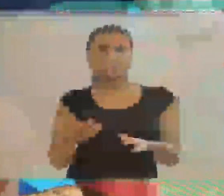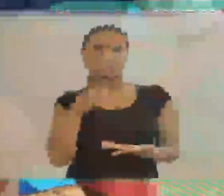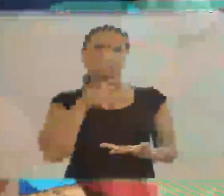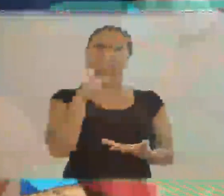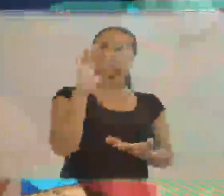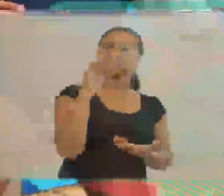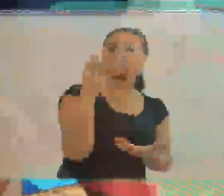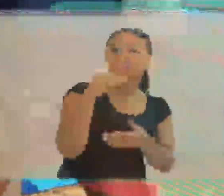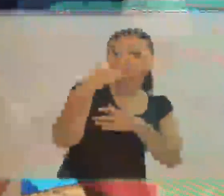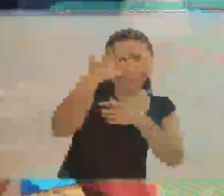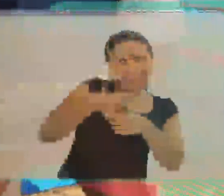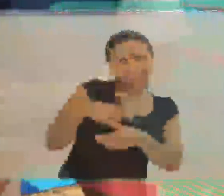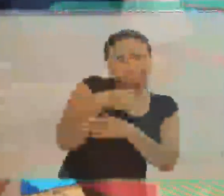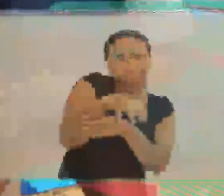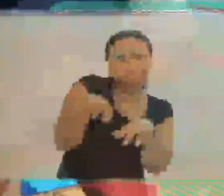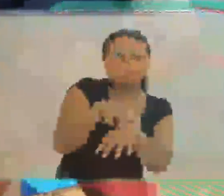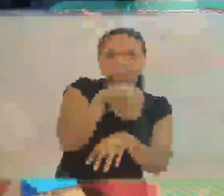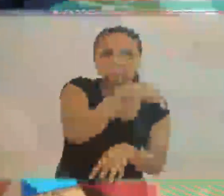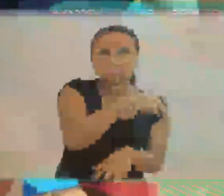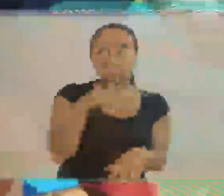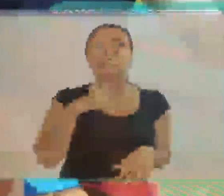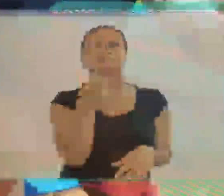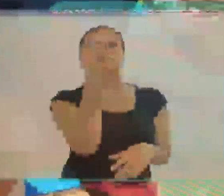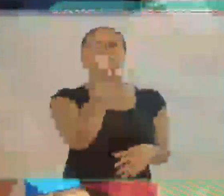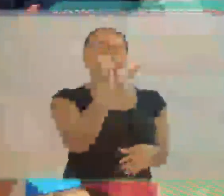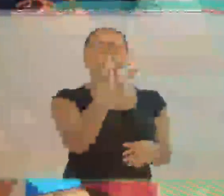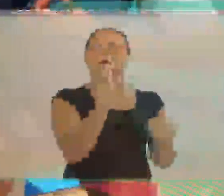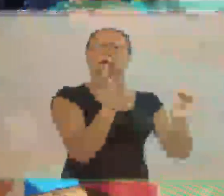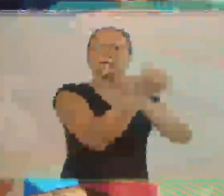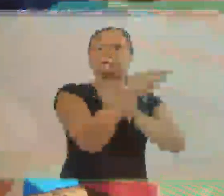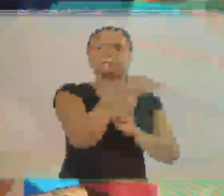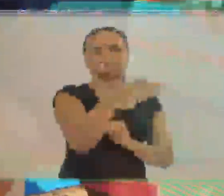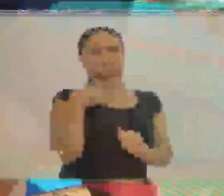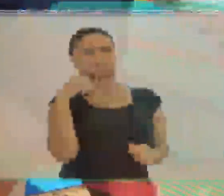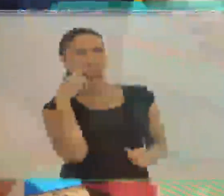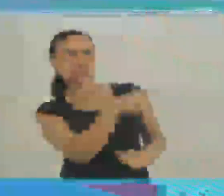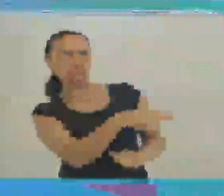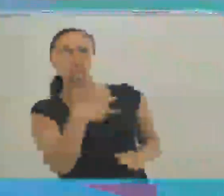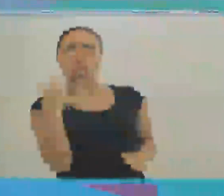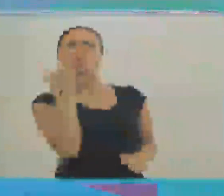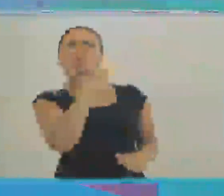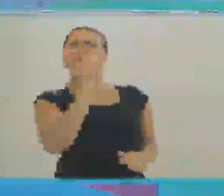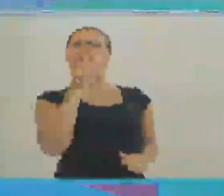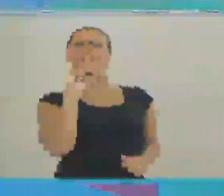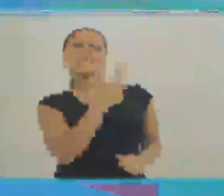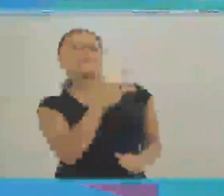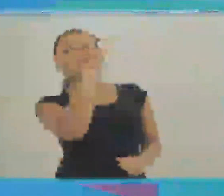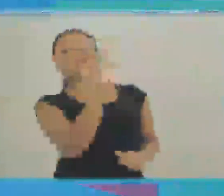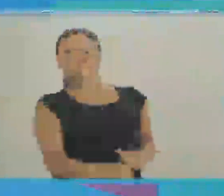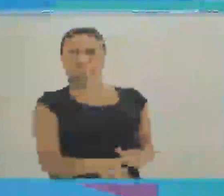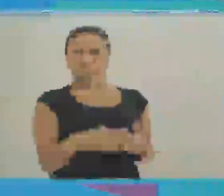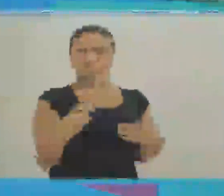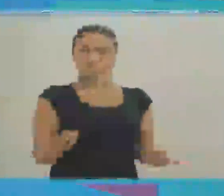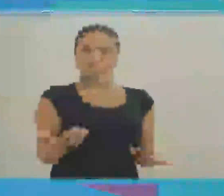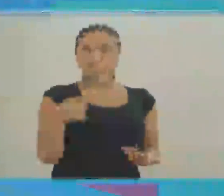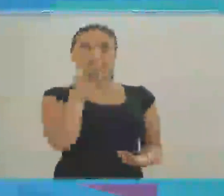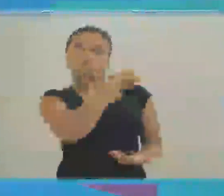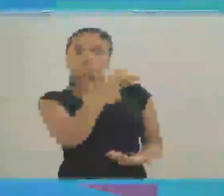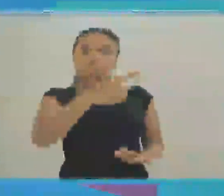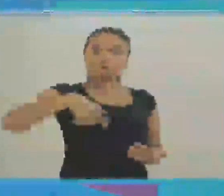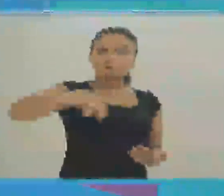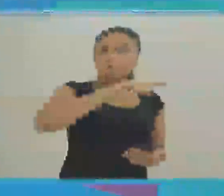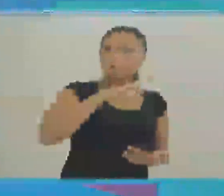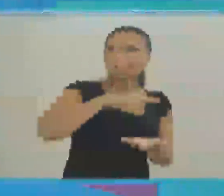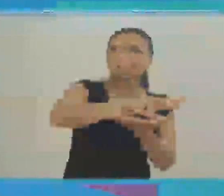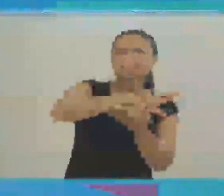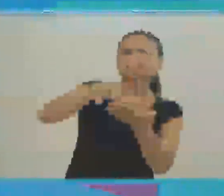A categoria 10 é um atleta que a olho nu a gente não consegue ver a deficiência. E a gente passa por várias